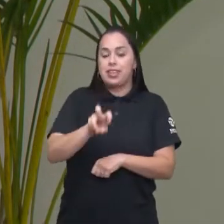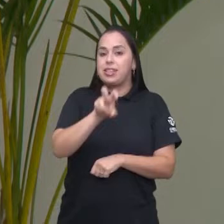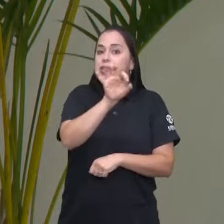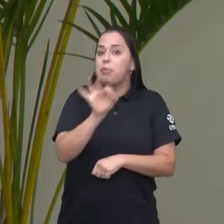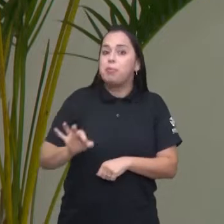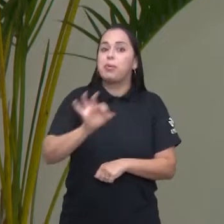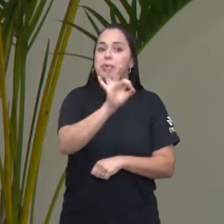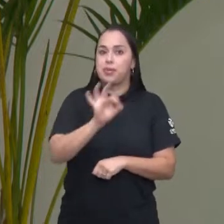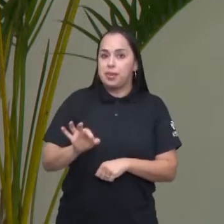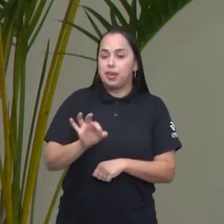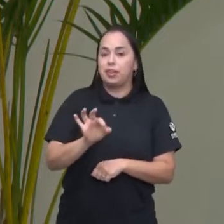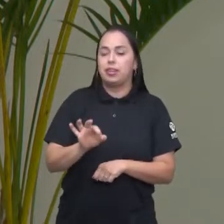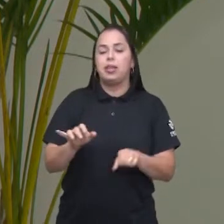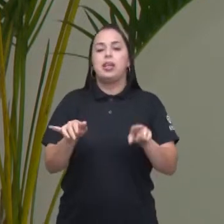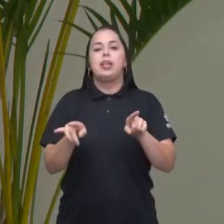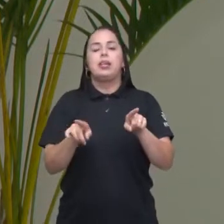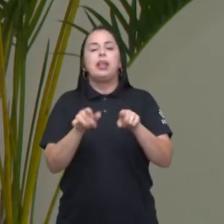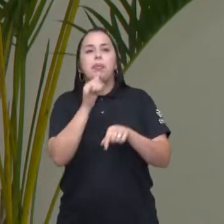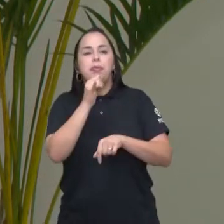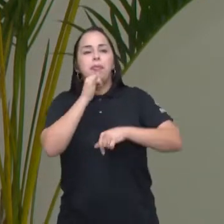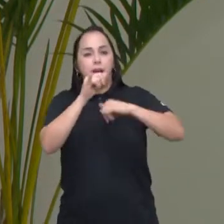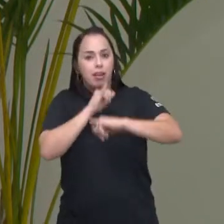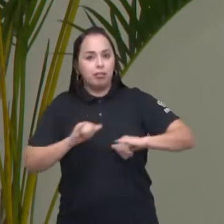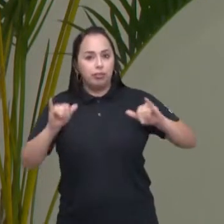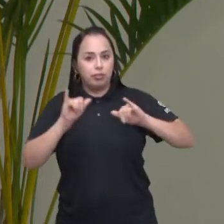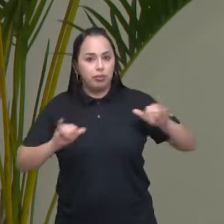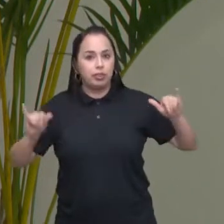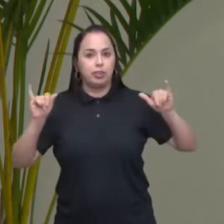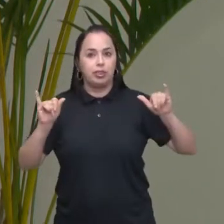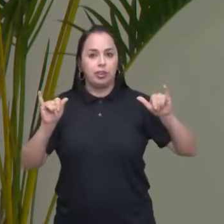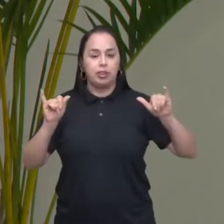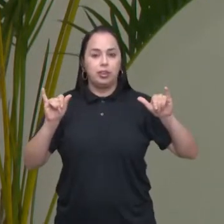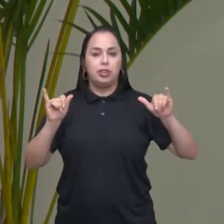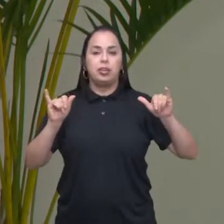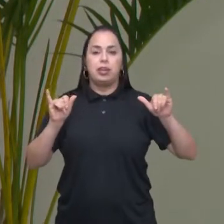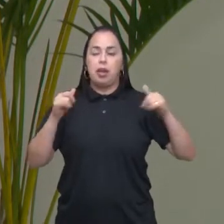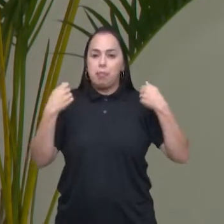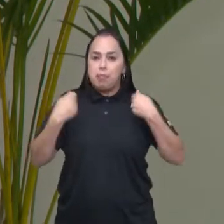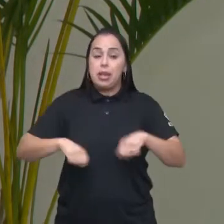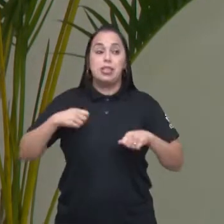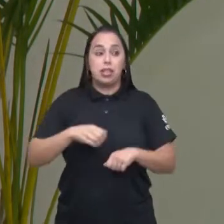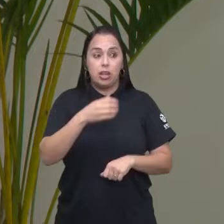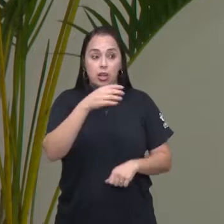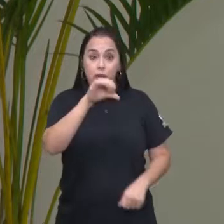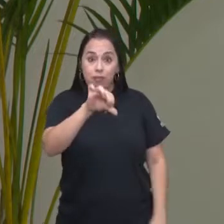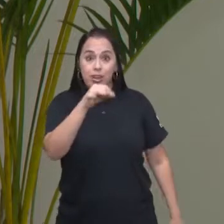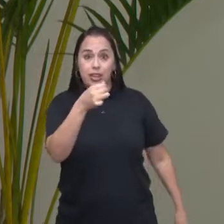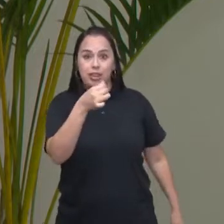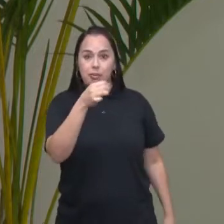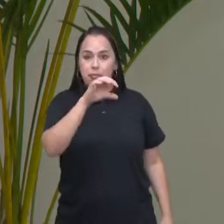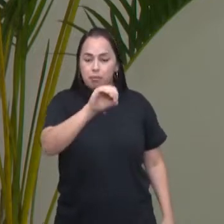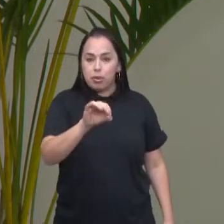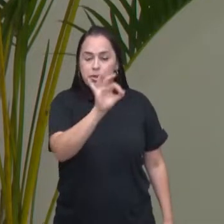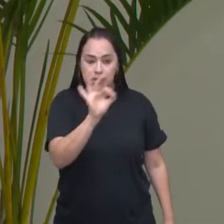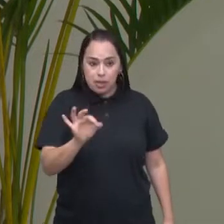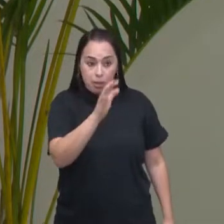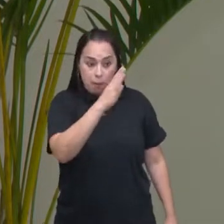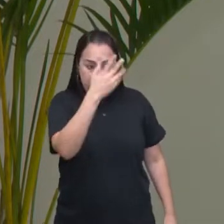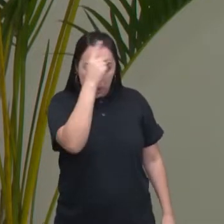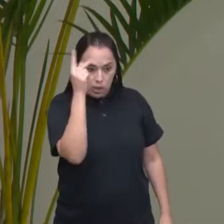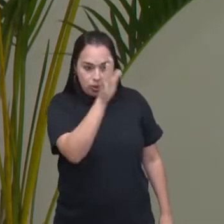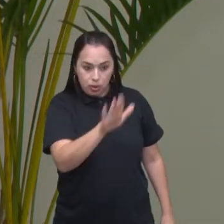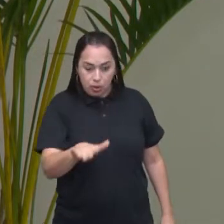95% dessa cobertura no caso numa campanha Por exemplo agora a gente tá tendo campanha de influência tem que ter uma cobertura de noventa porcento